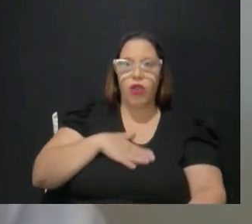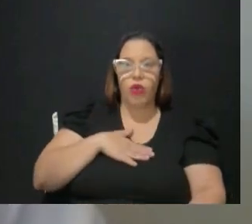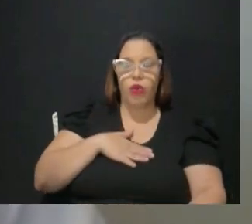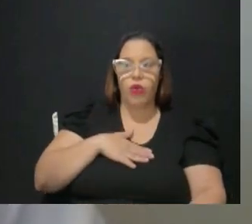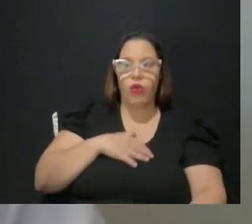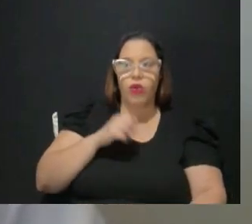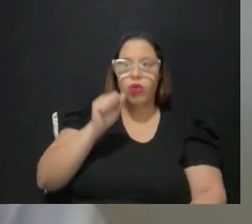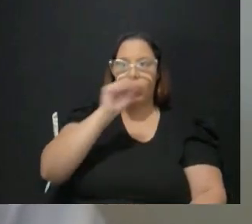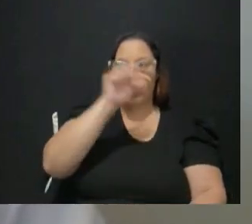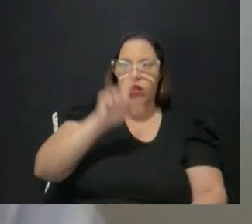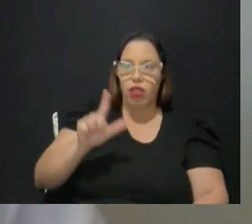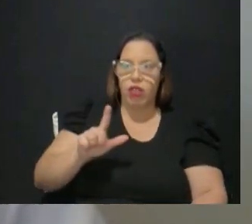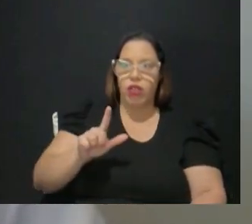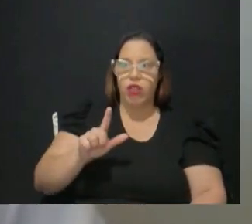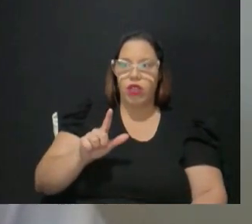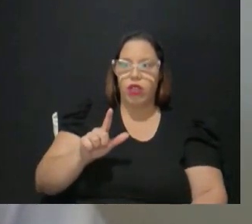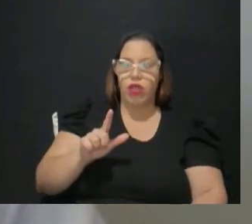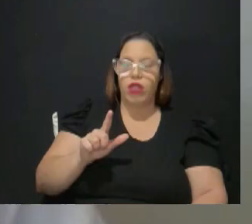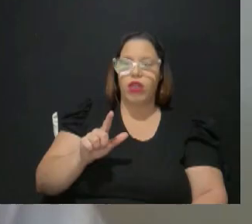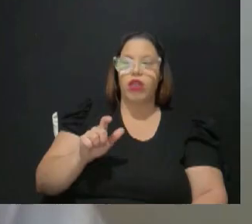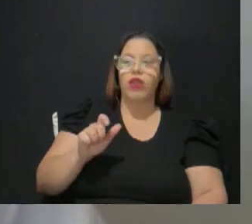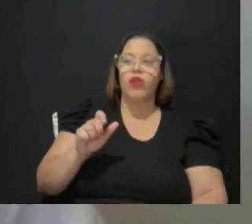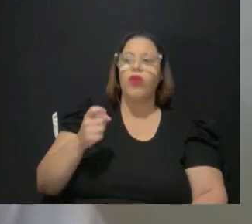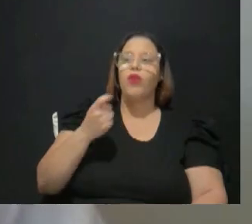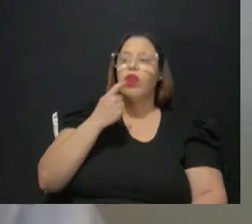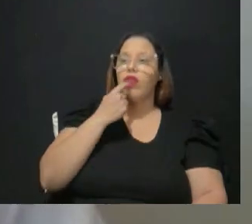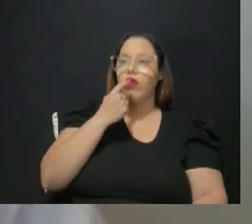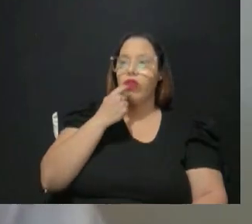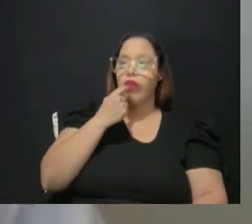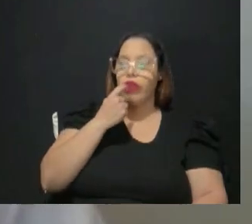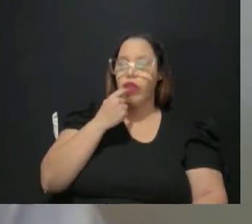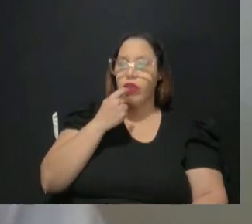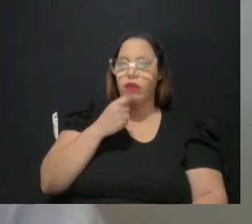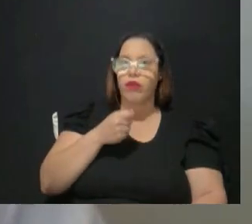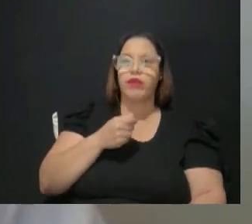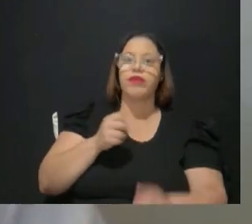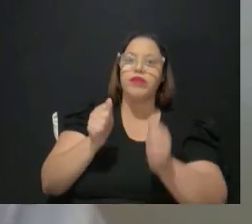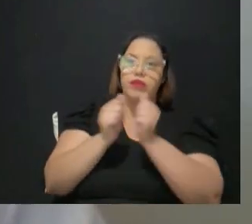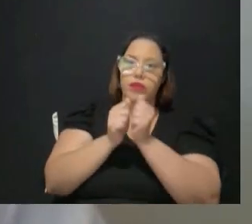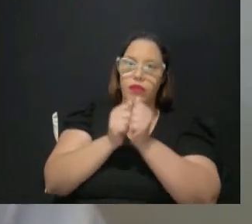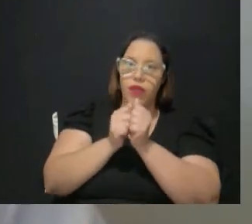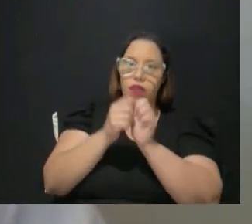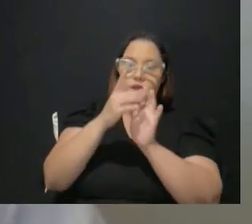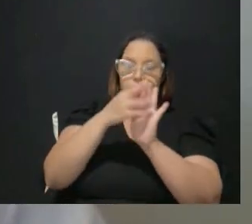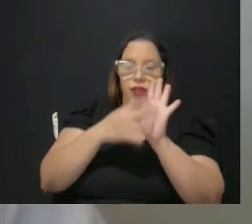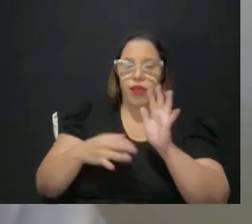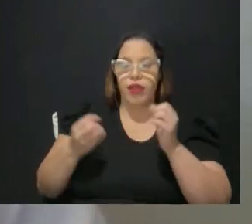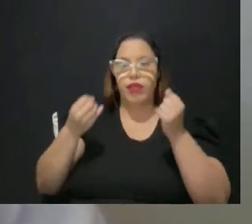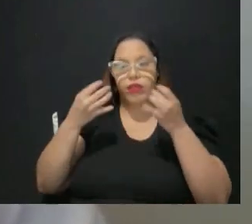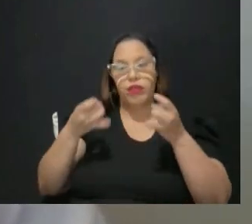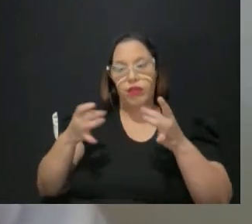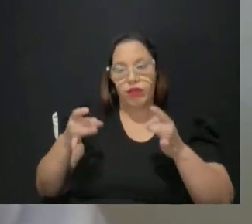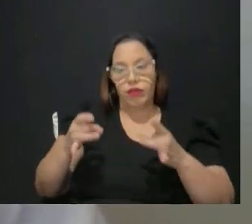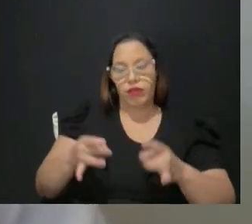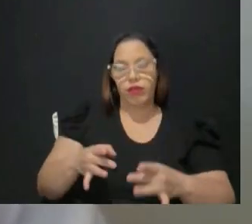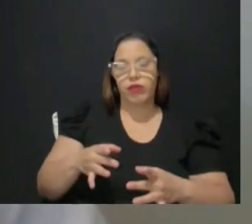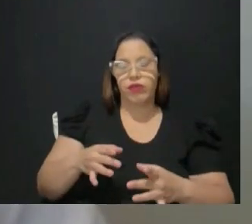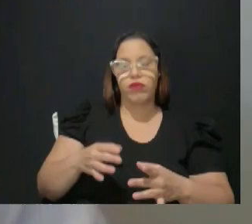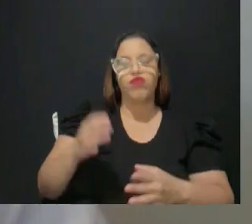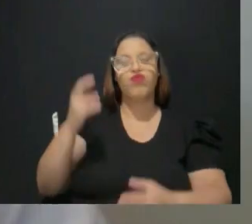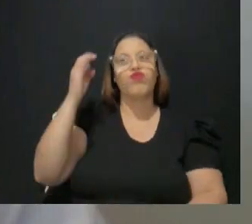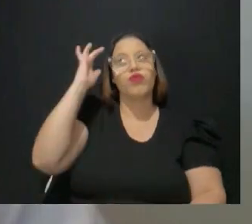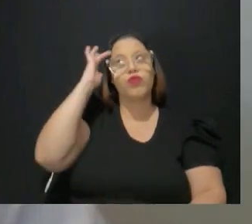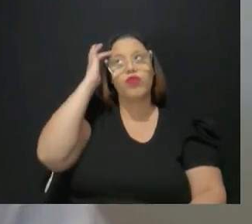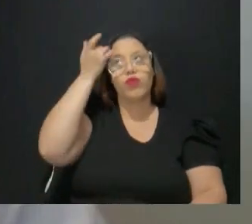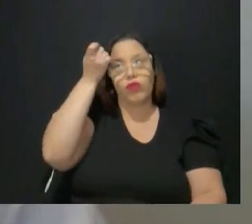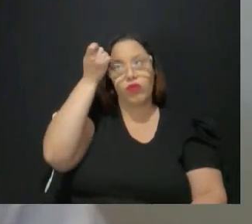doenças arteriais, o azul as doenças venosas, que fazem parte da nossa especialidade, e é uma